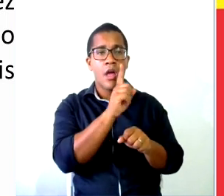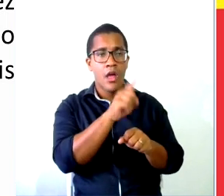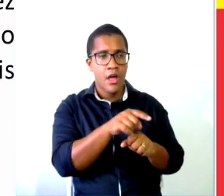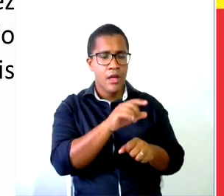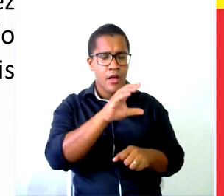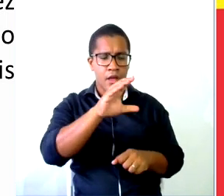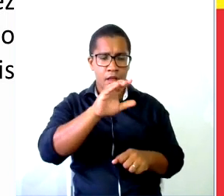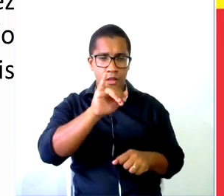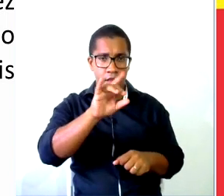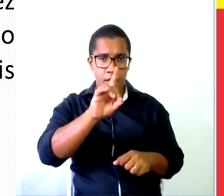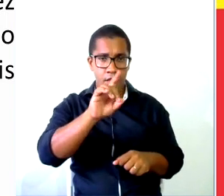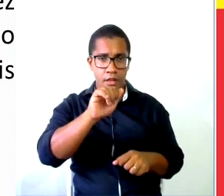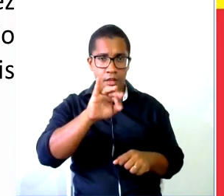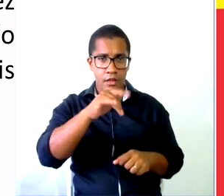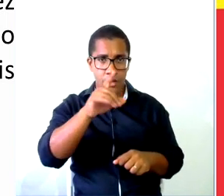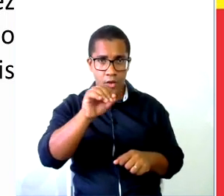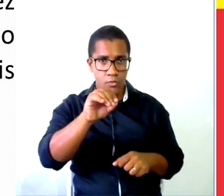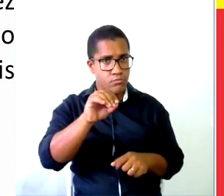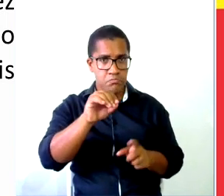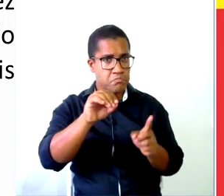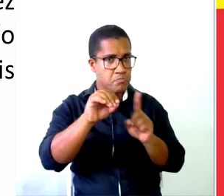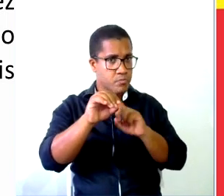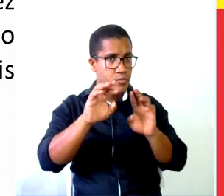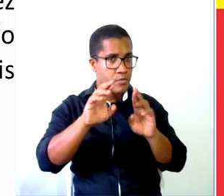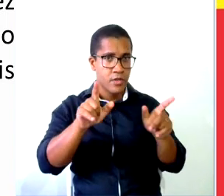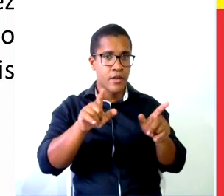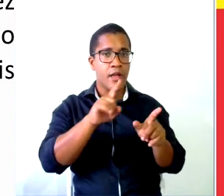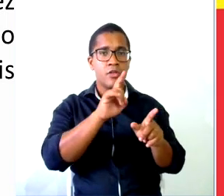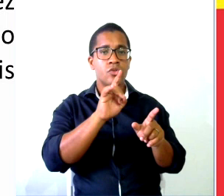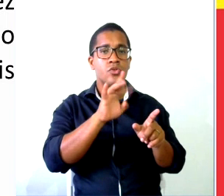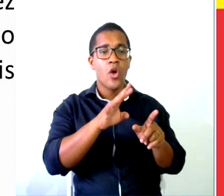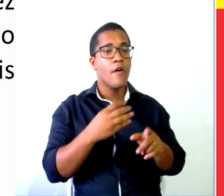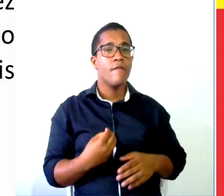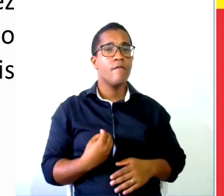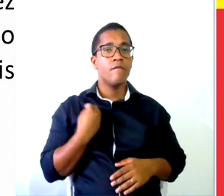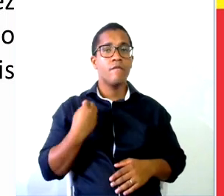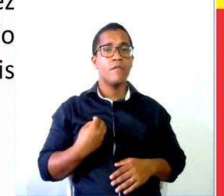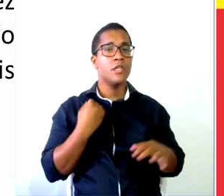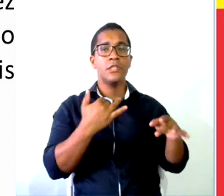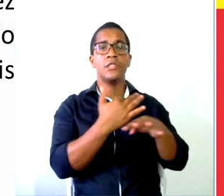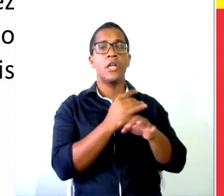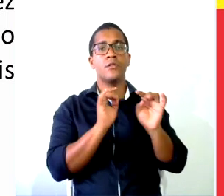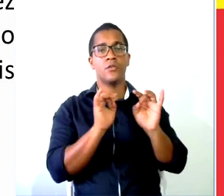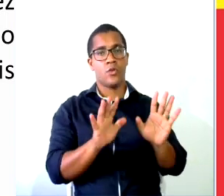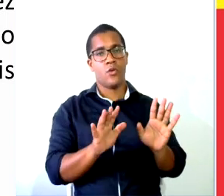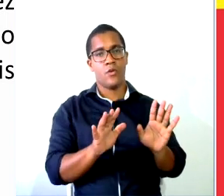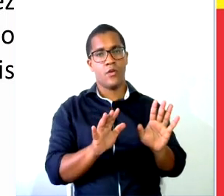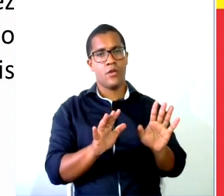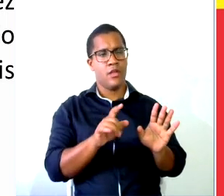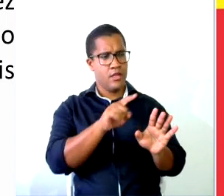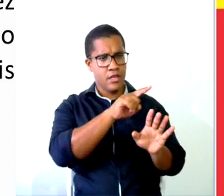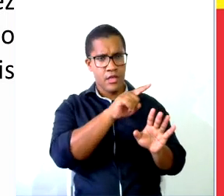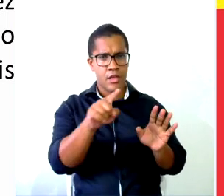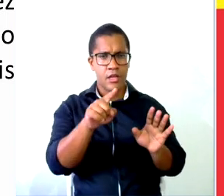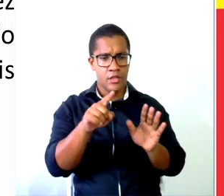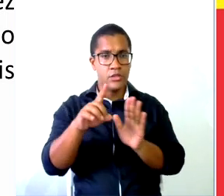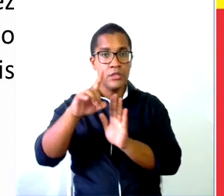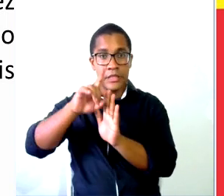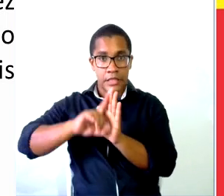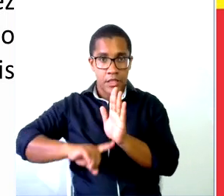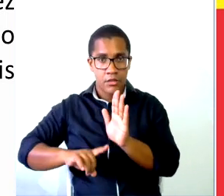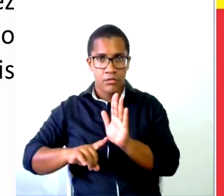cidade e não cidadãos, não sendo, portanto, abrangidos